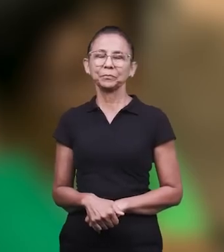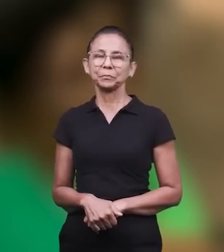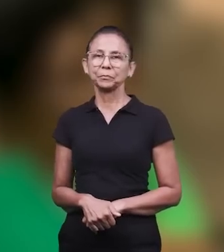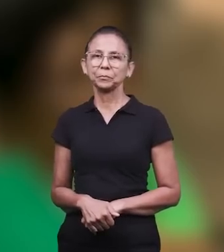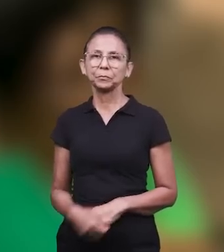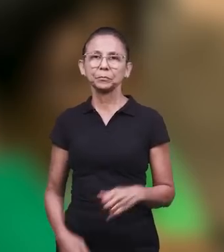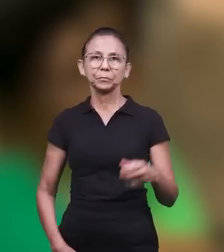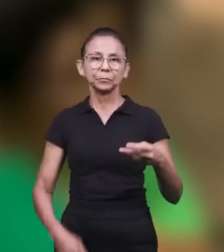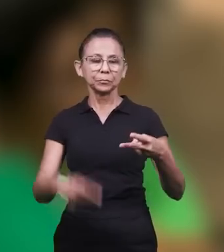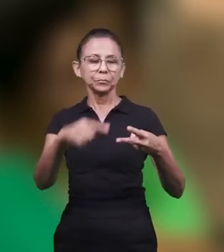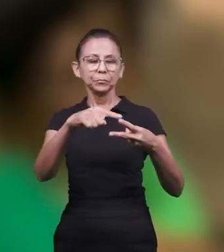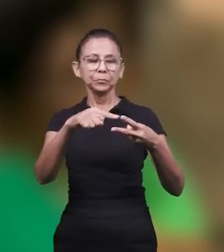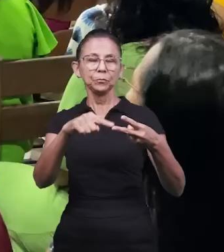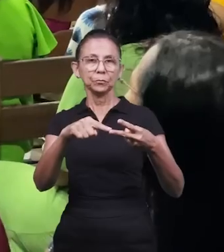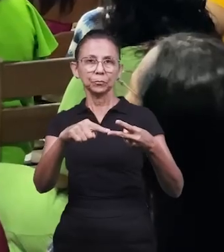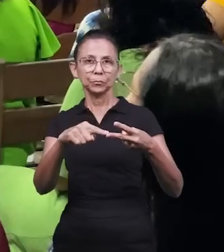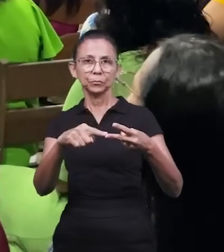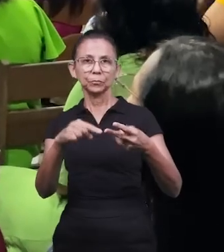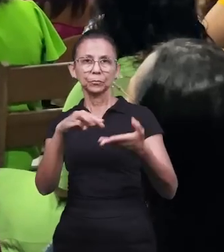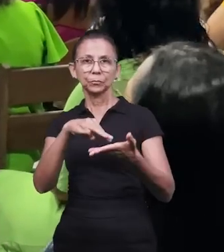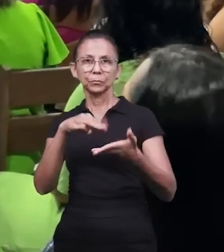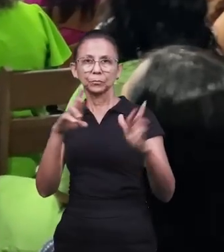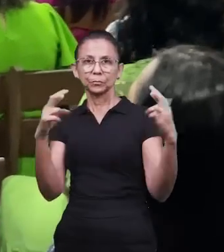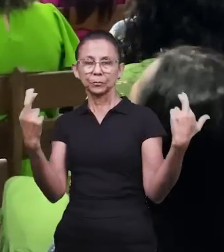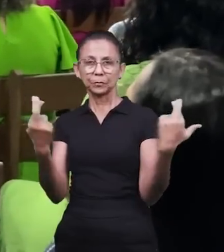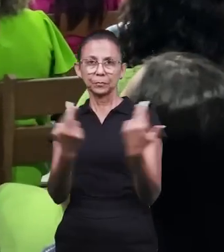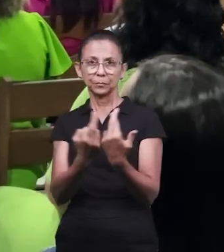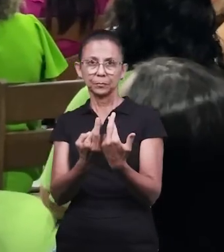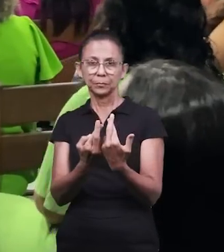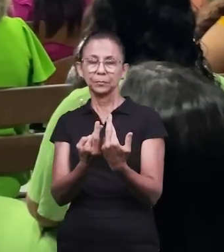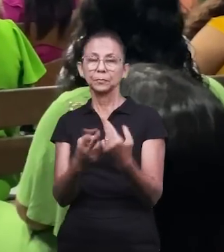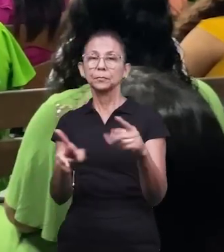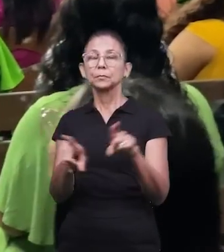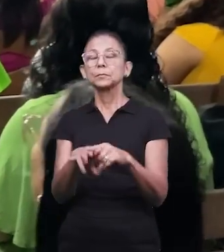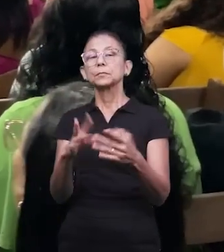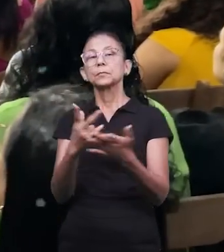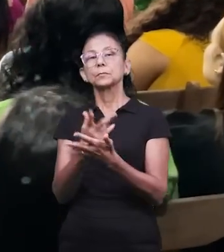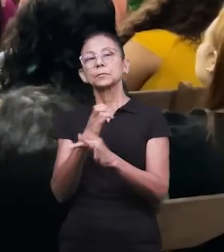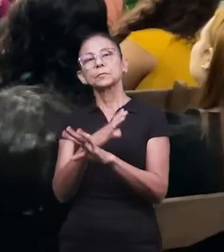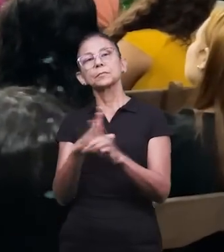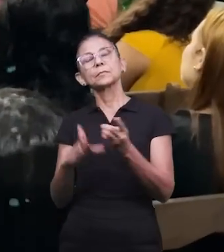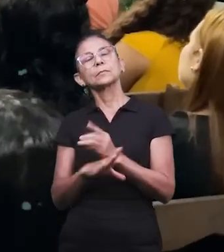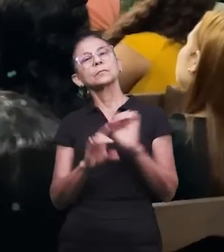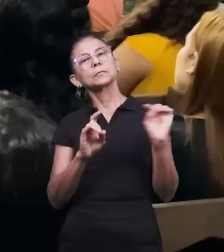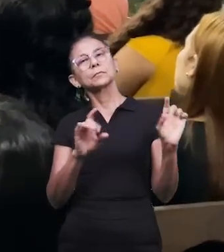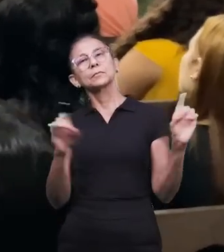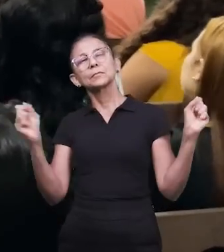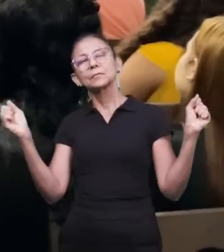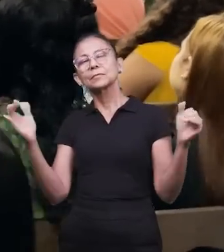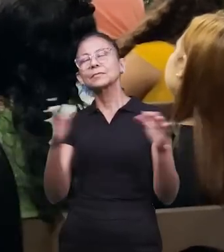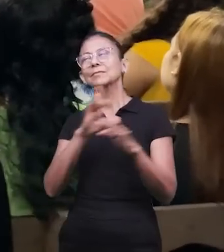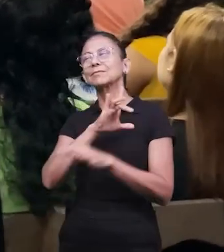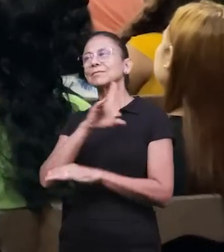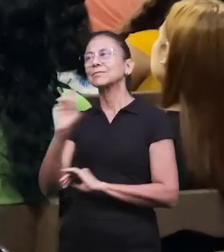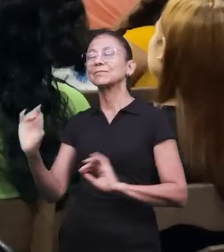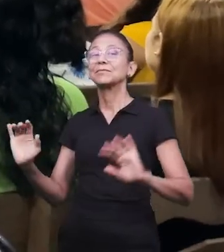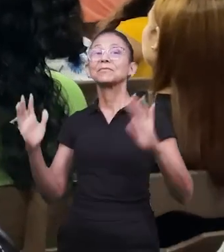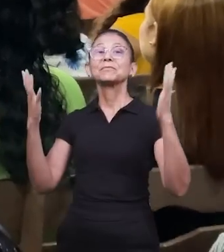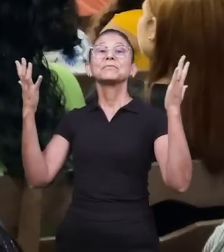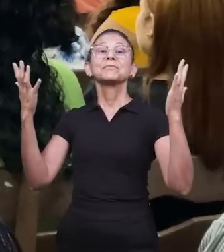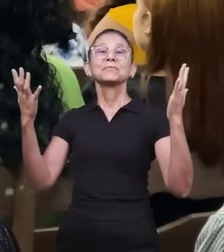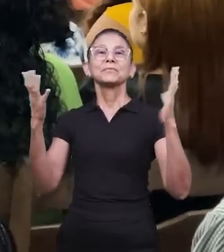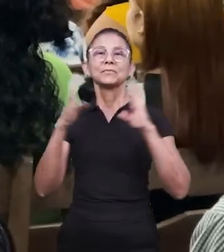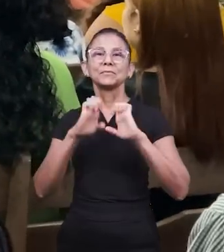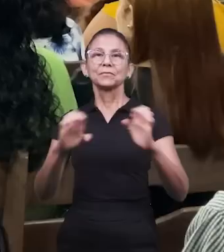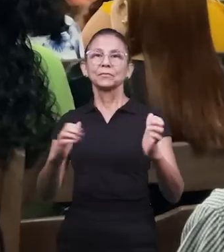na ICM Gancharia. Em São Luís foi realizado um culto especial de glorificação a Deus pelos eventos do trabalho